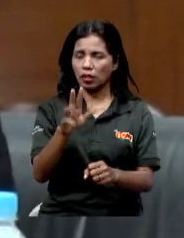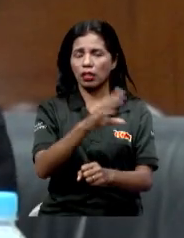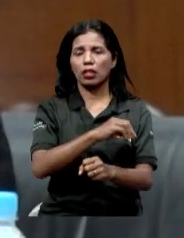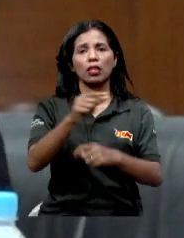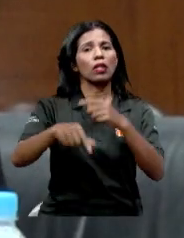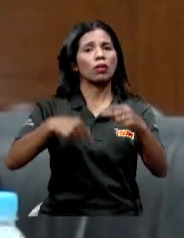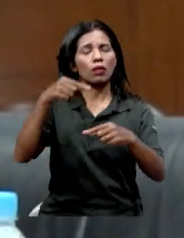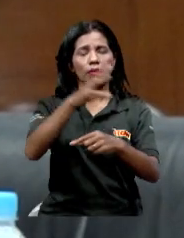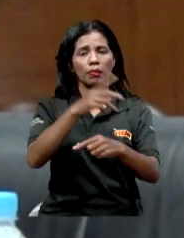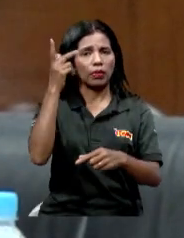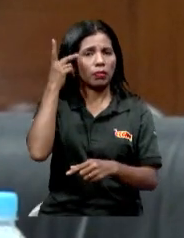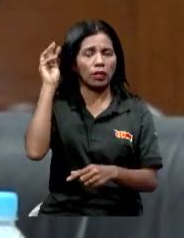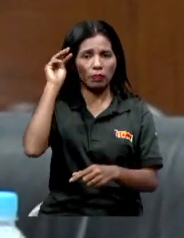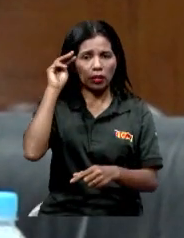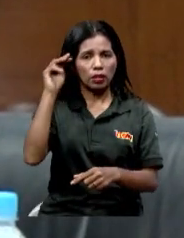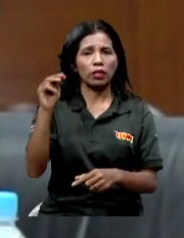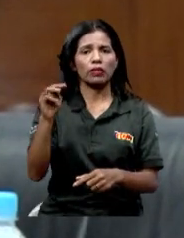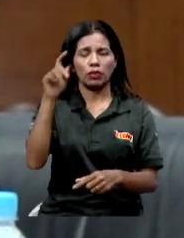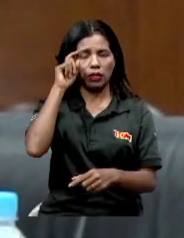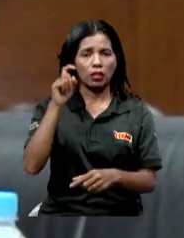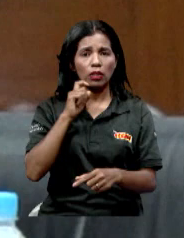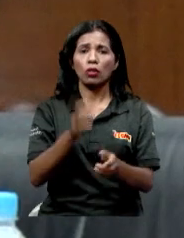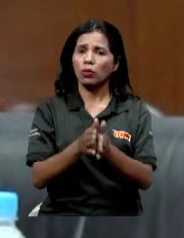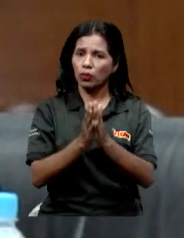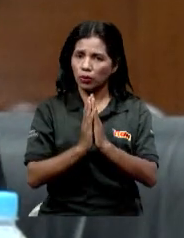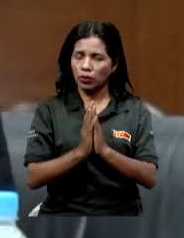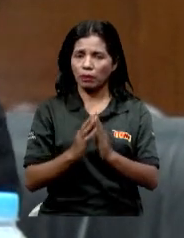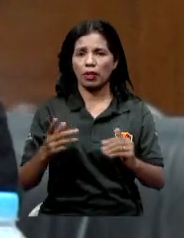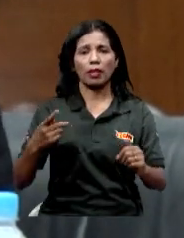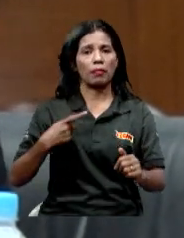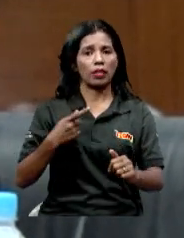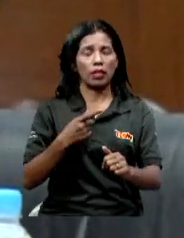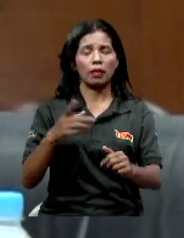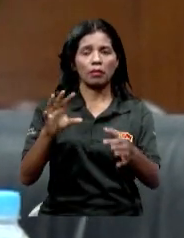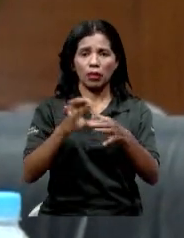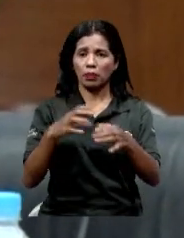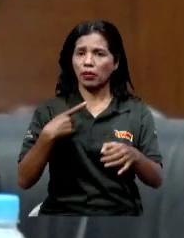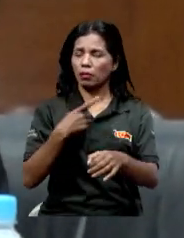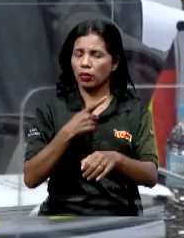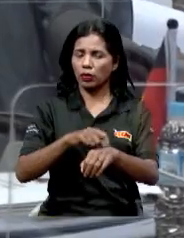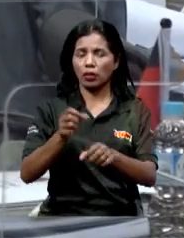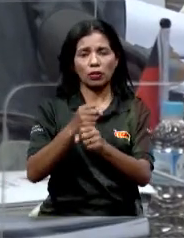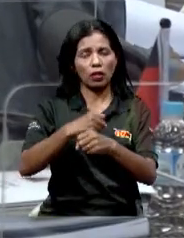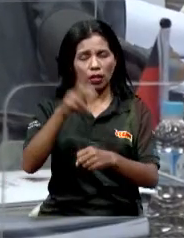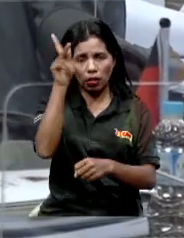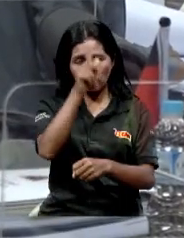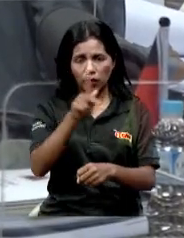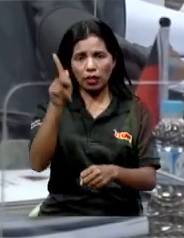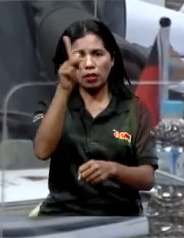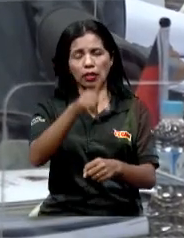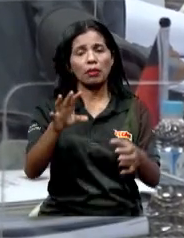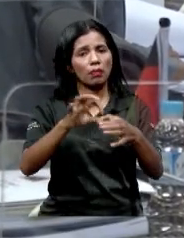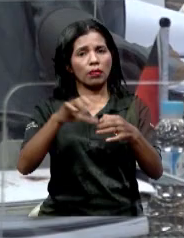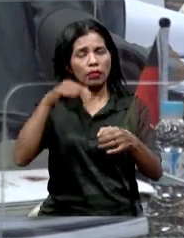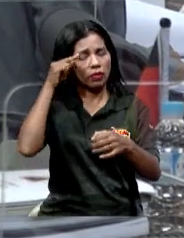global, primeiro-ministro Kairala Sanano Guzmão, russo ba membro do parlamento Sira Roto, ato fiscaliza ba membro do governo Sira de serviço,